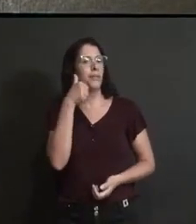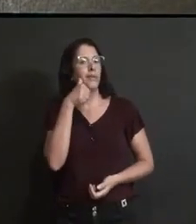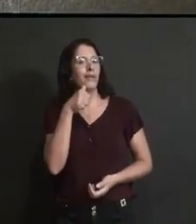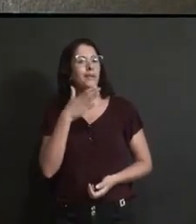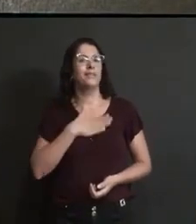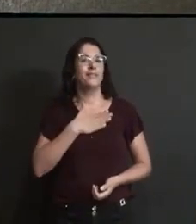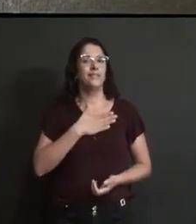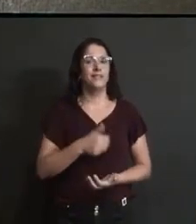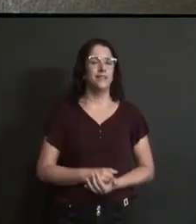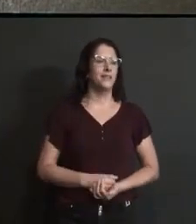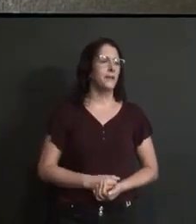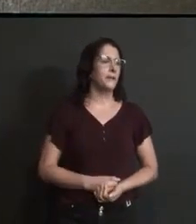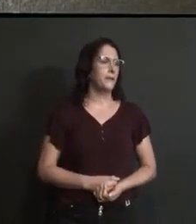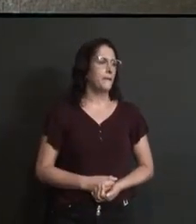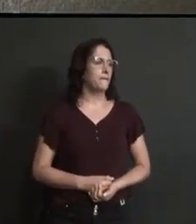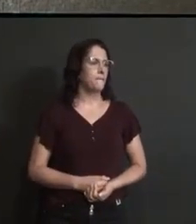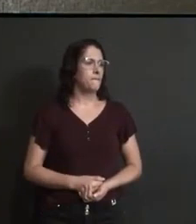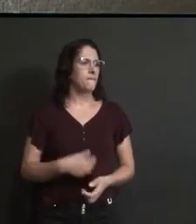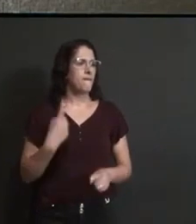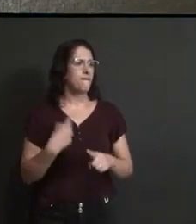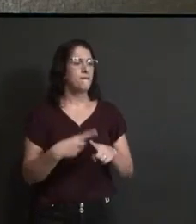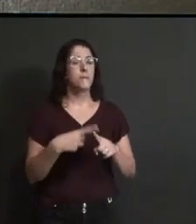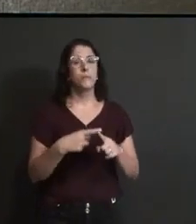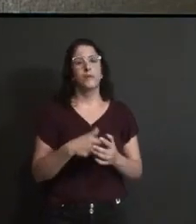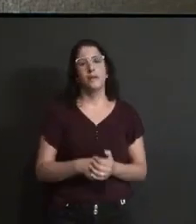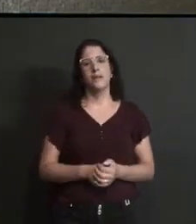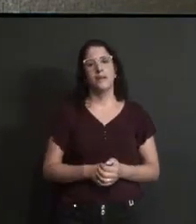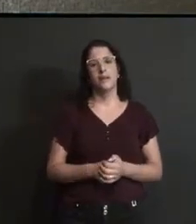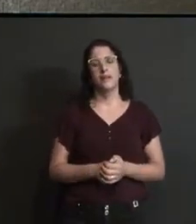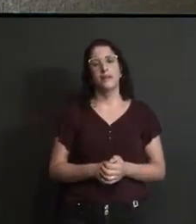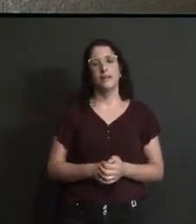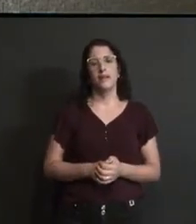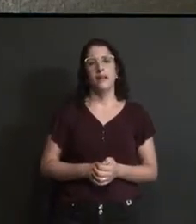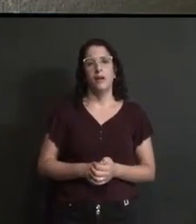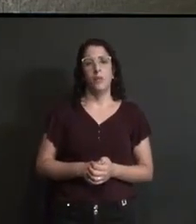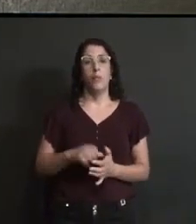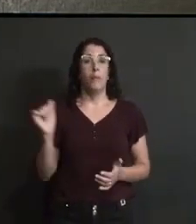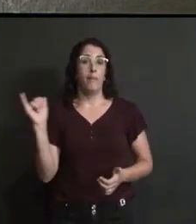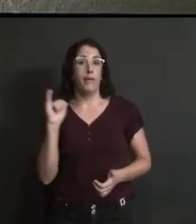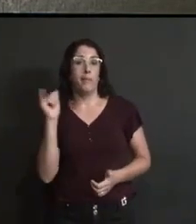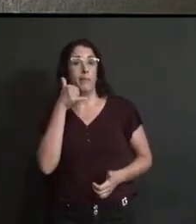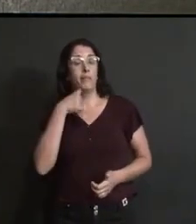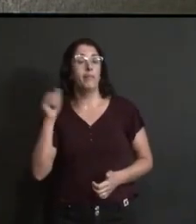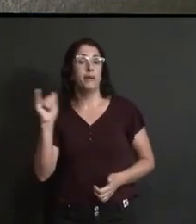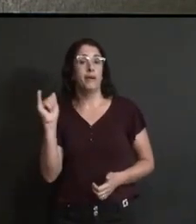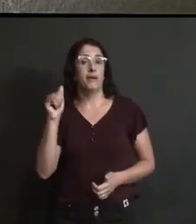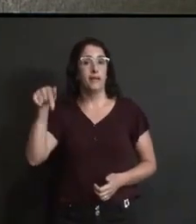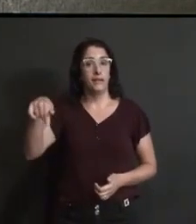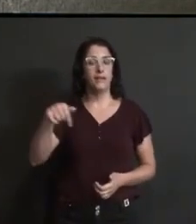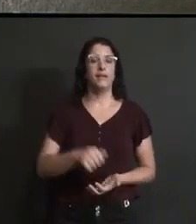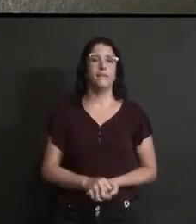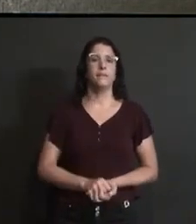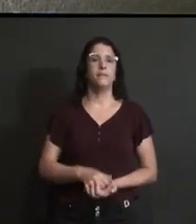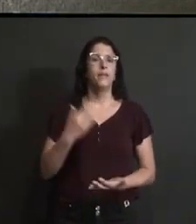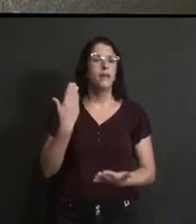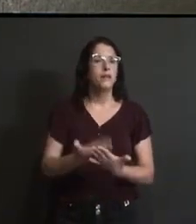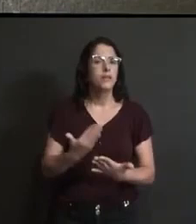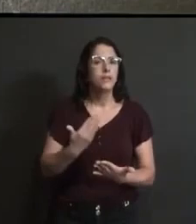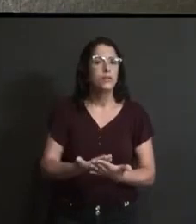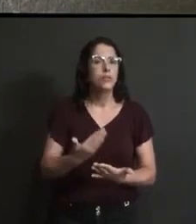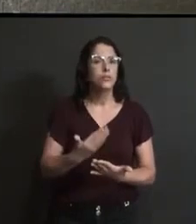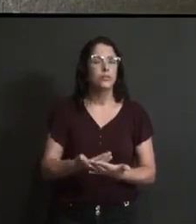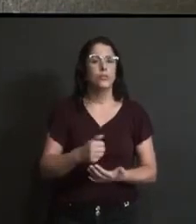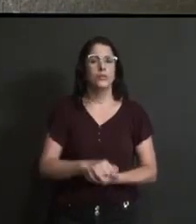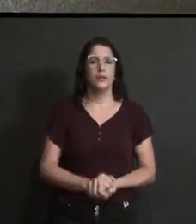ela está na Argentina fazendo faculdade de medicina por um ideal, por uma visão, por um envio.